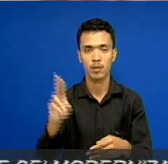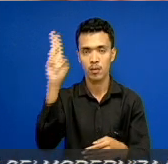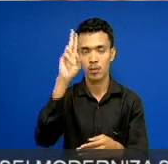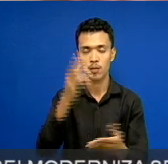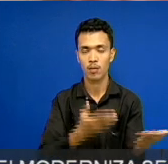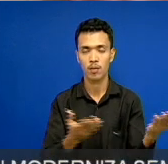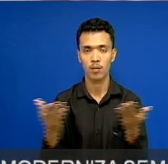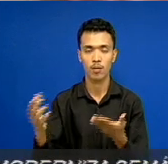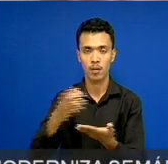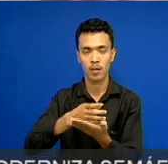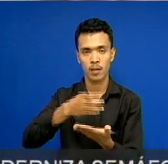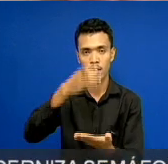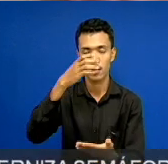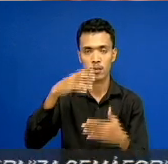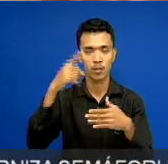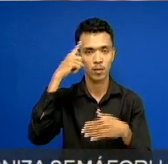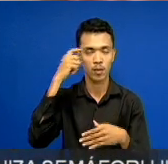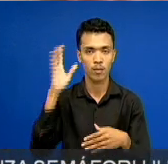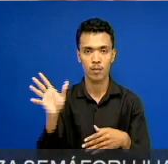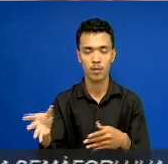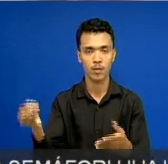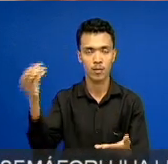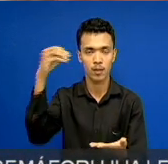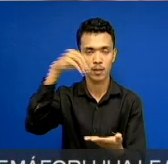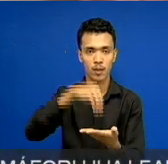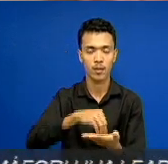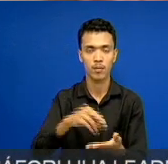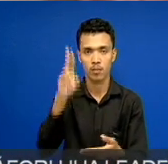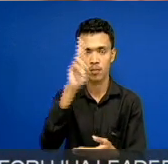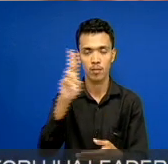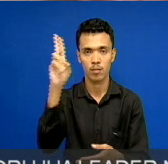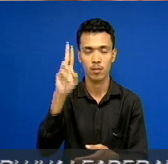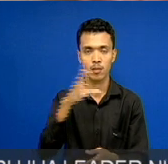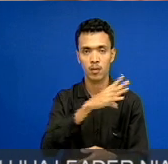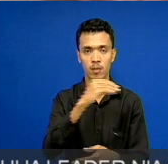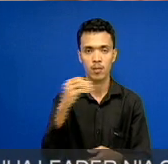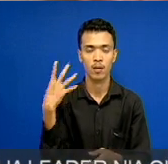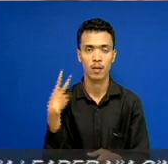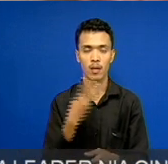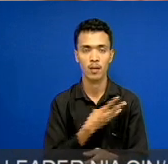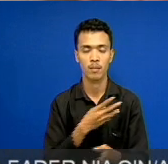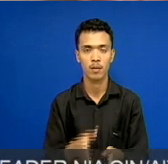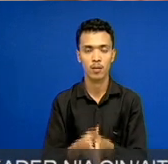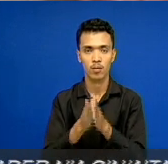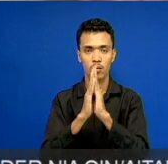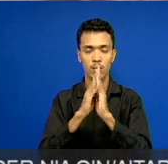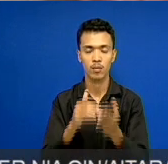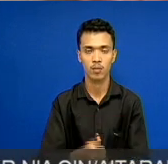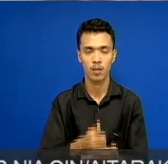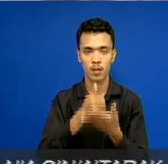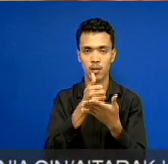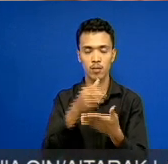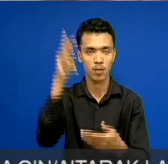sene ninia isi ida ida mai tau para uza. Nomos ami husu tulung atu